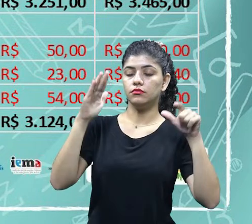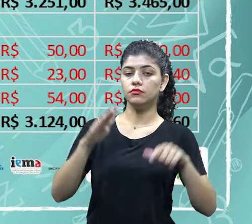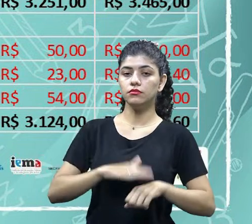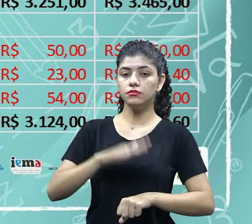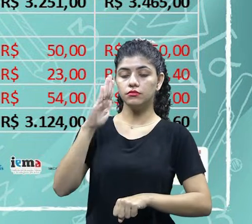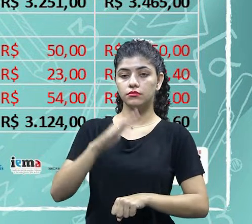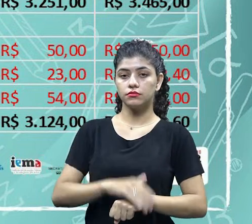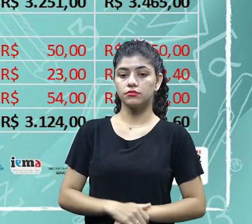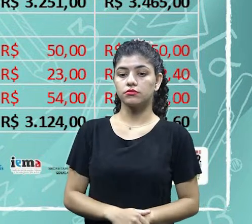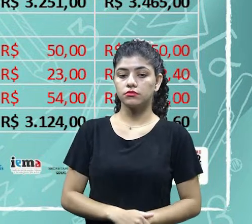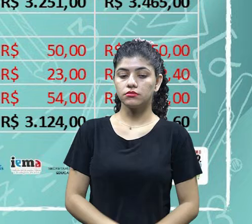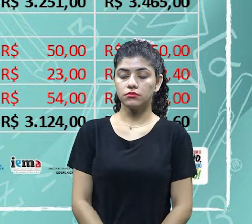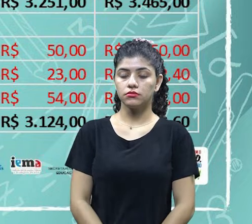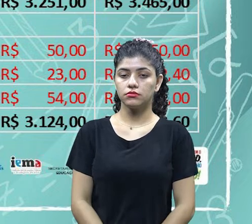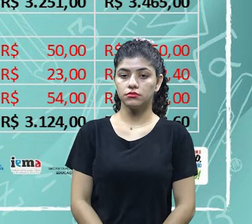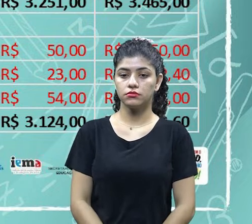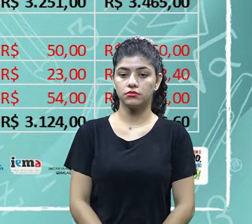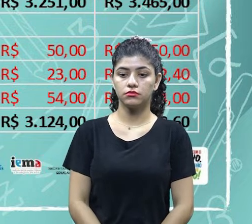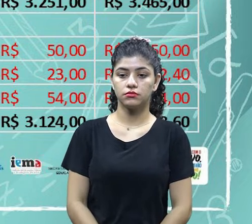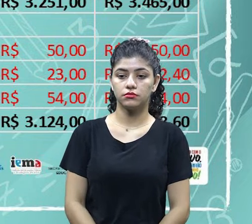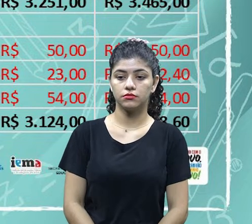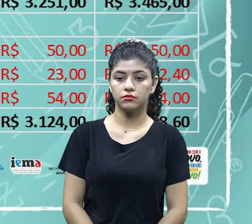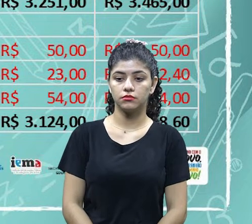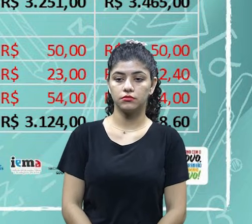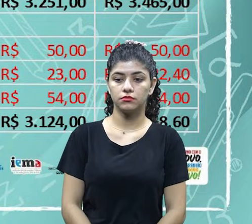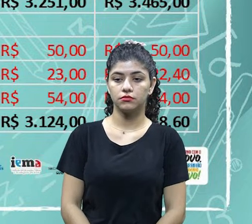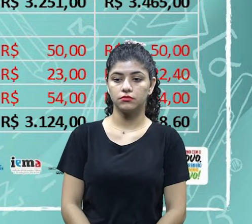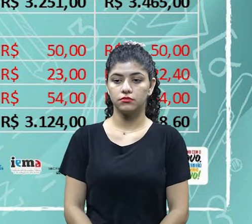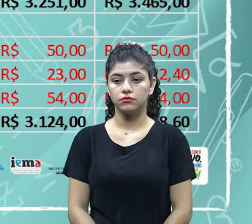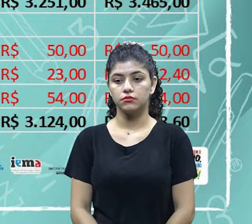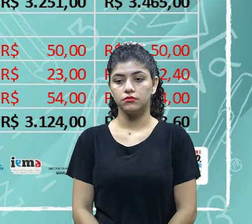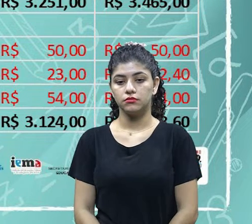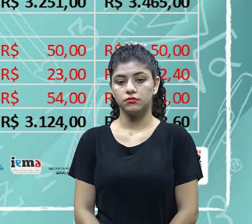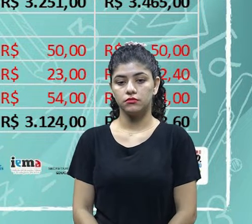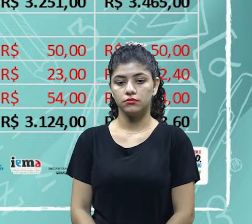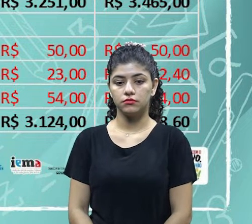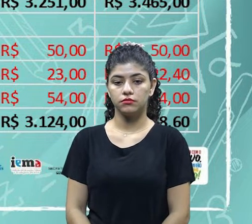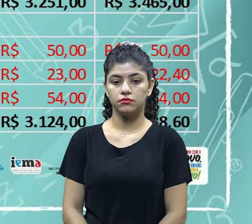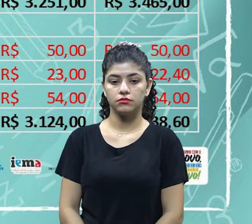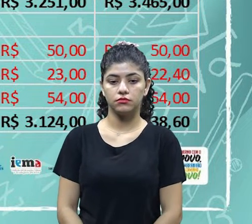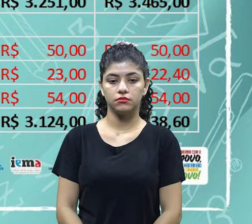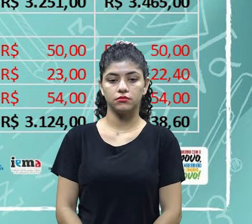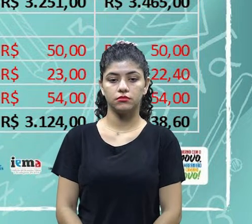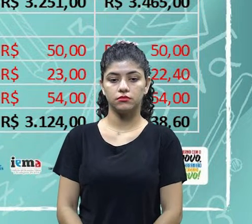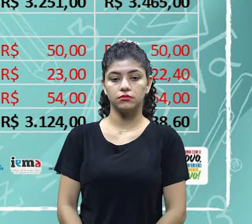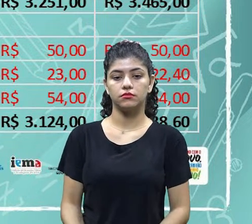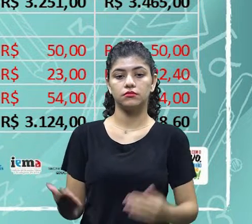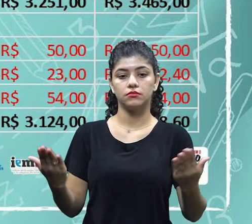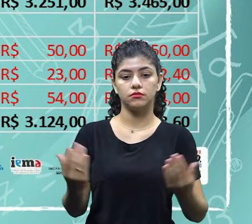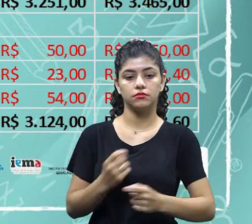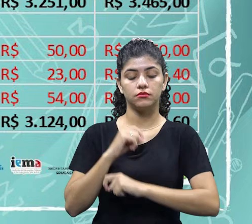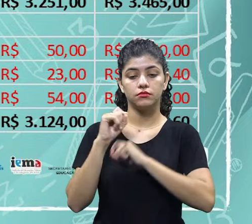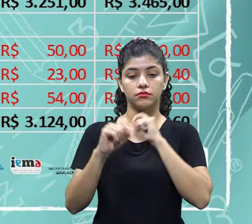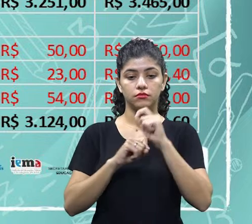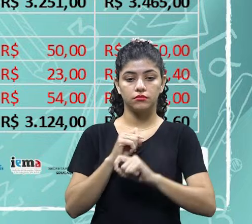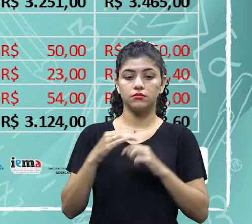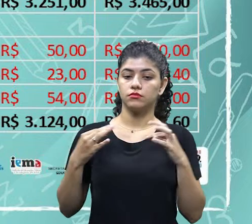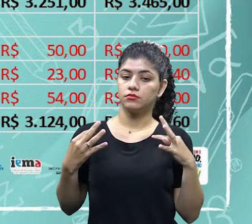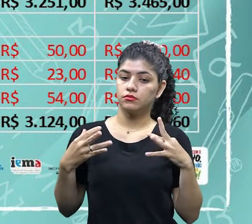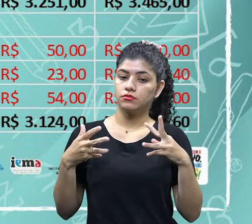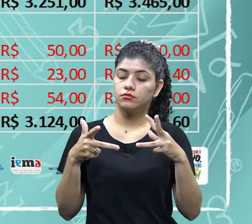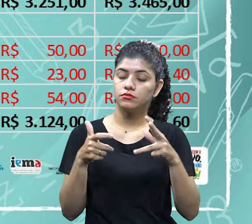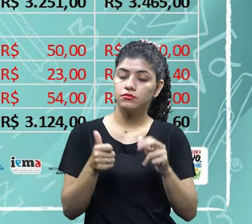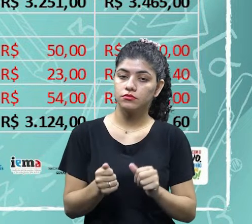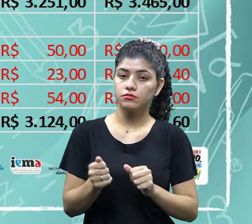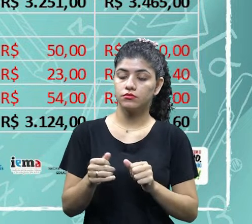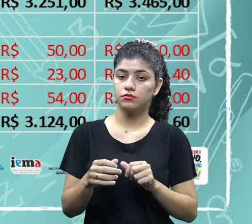matéria-prima. Quanto menos se produz, menos se gasta matéria-prima. Nesse sentido, eu vou pegar todas as